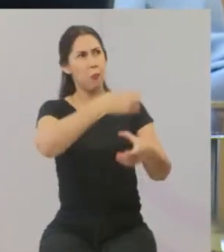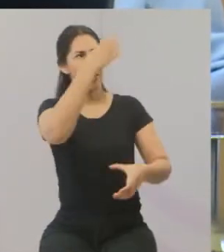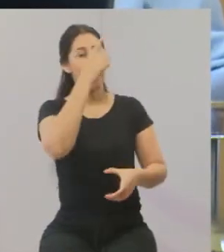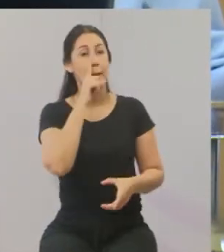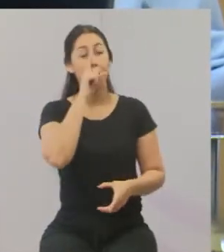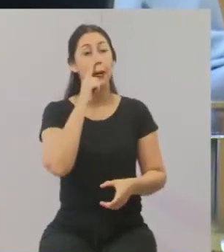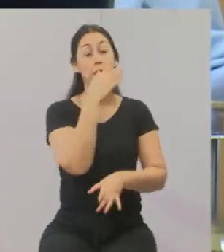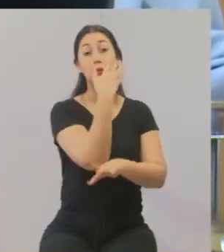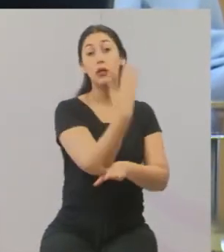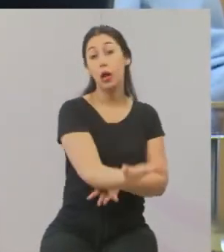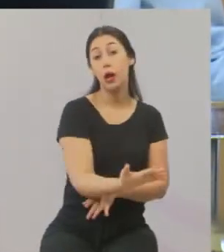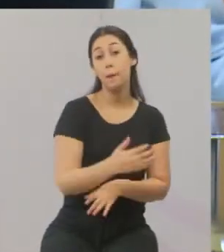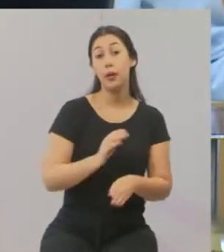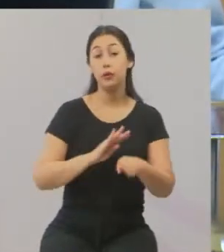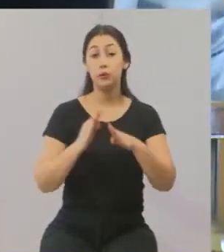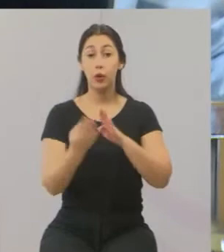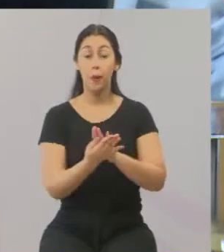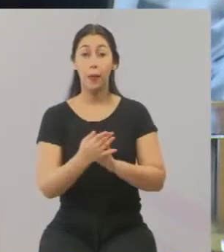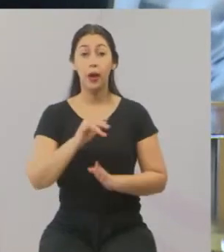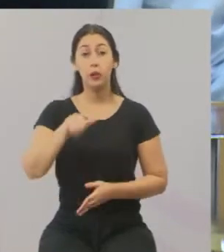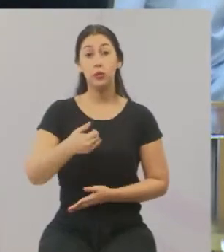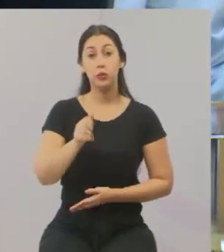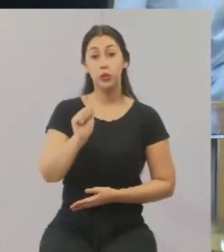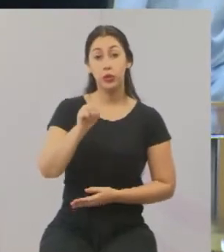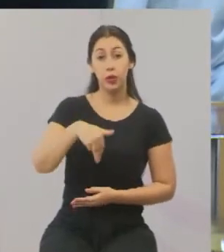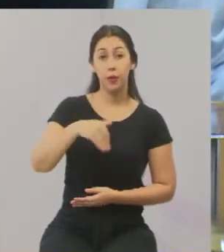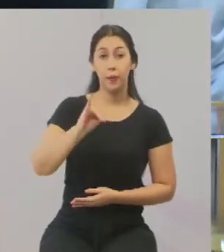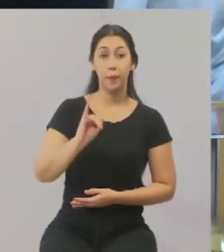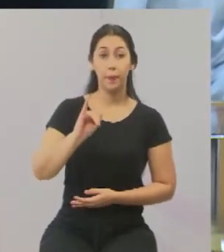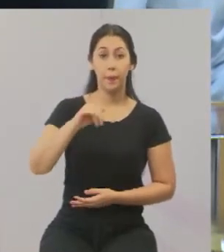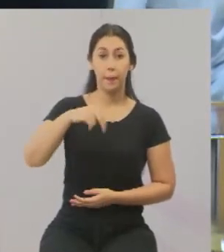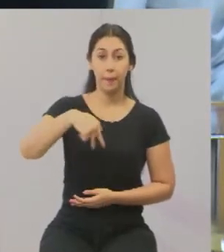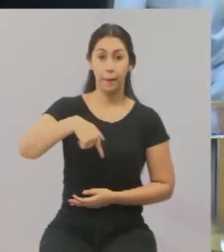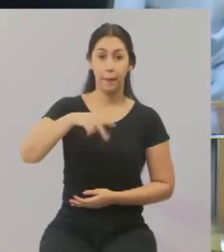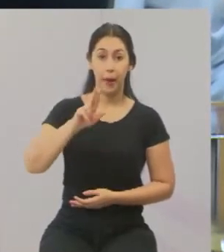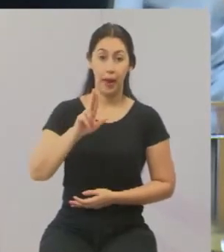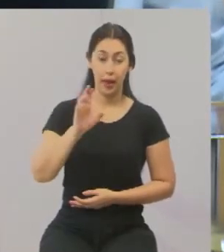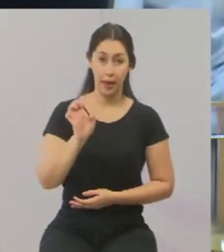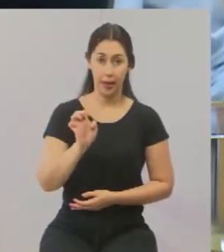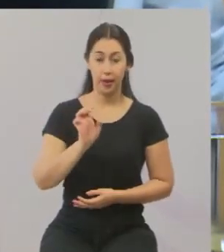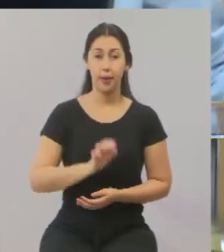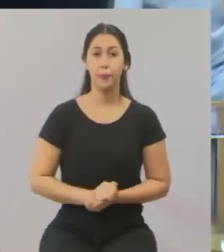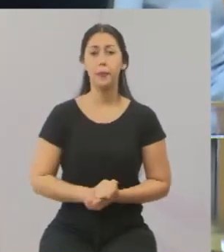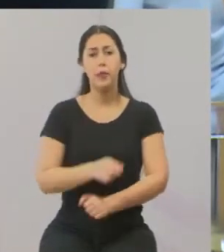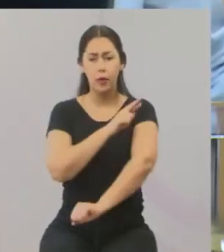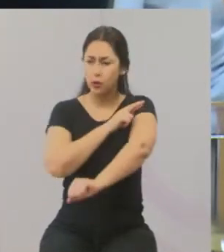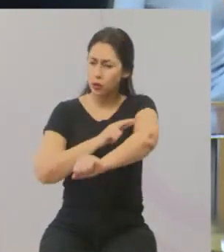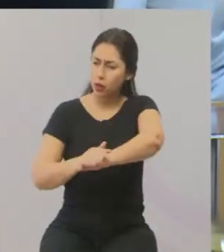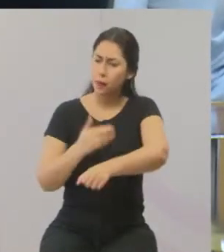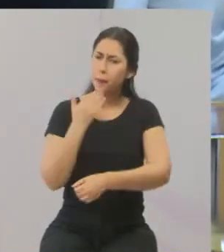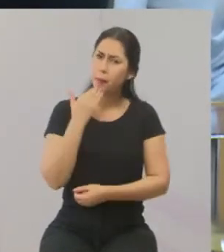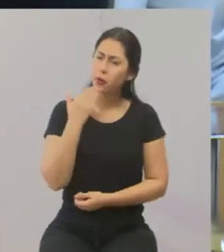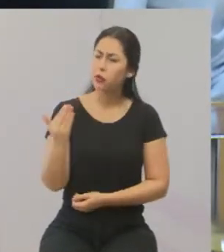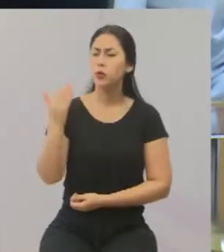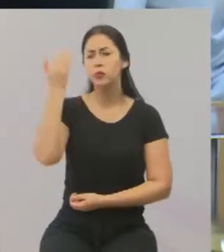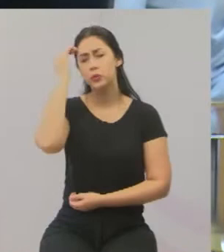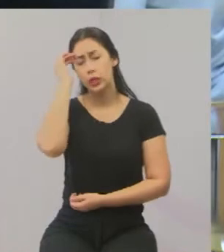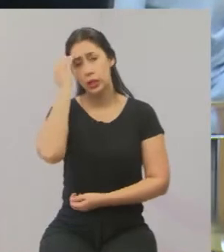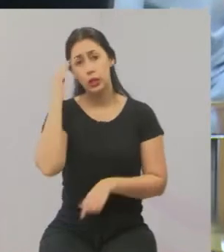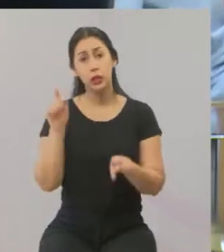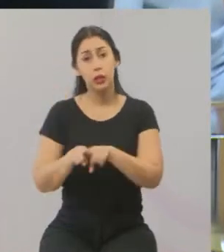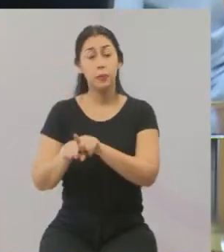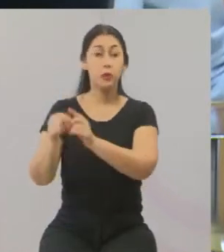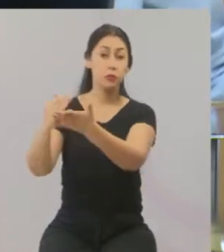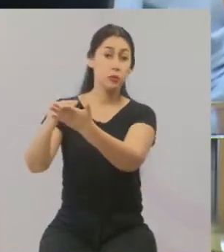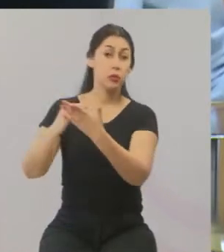Hondo Japão, próximo ao número 633, no bairro Jamica, em Jacareí. Assim sendo, muito respeitosamente, recorremos à compreensão e aos prédios